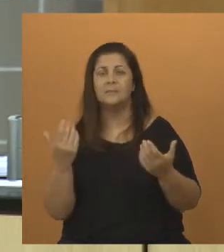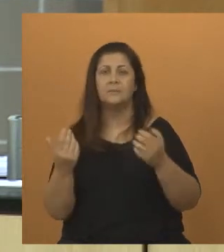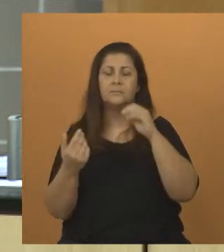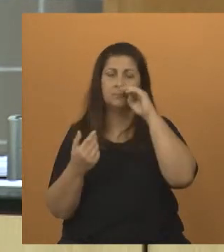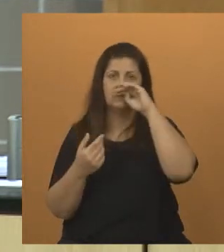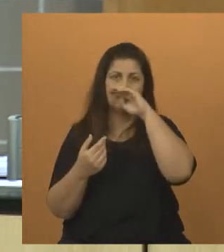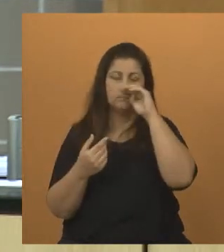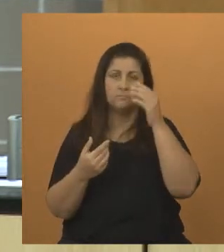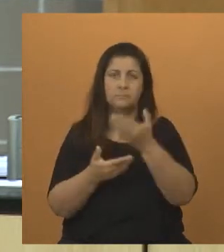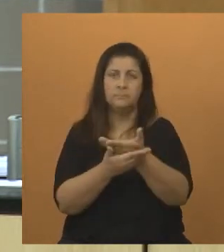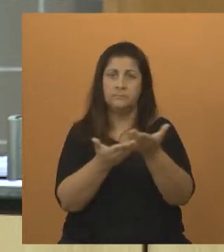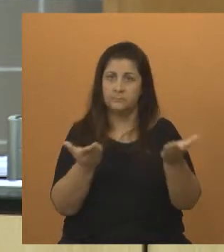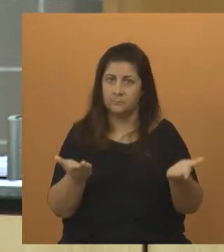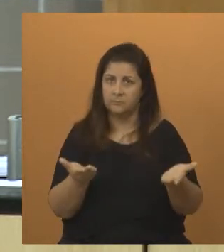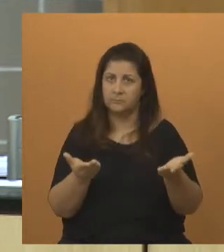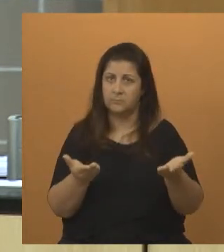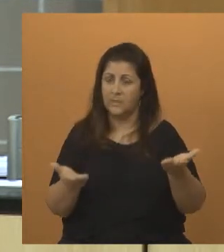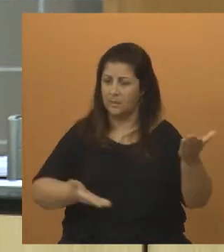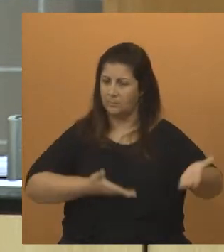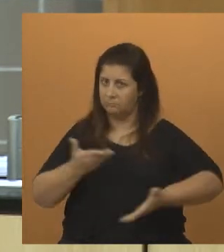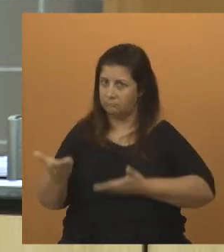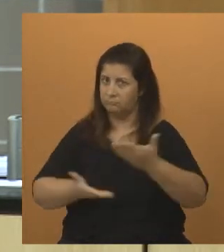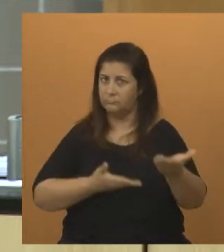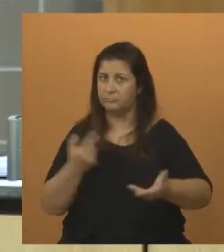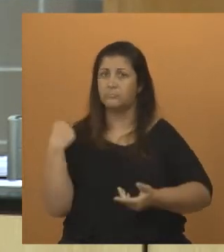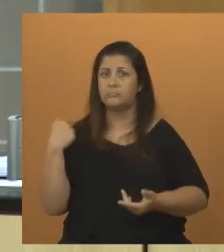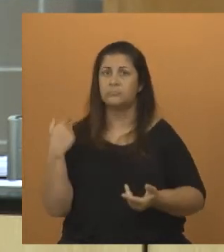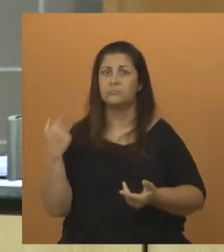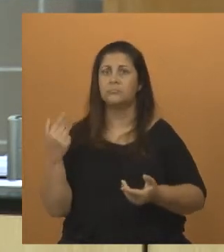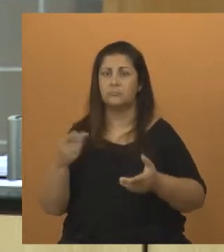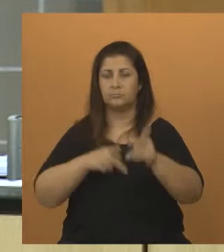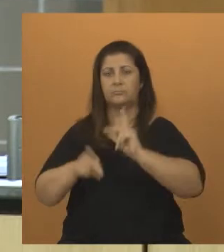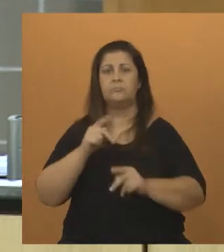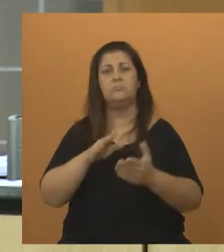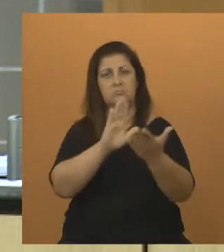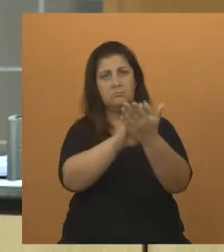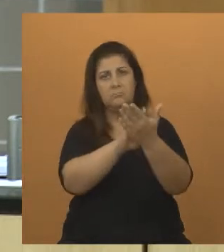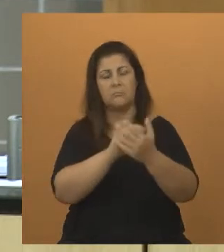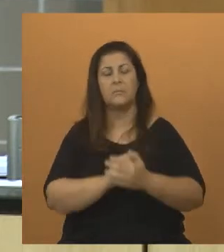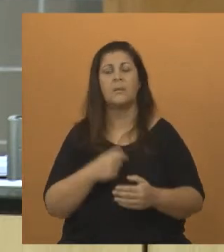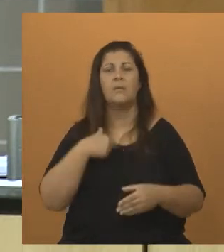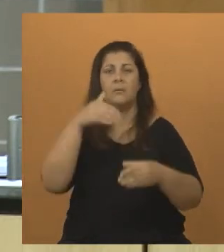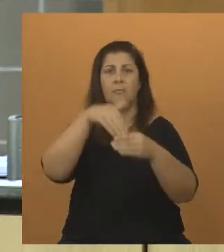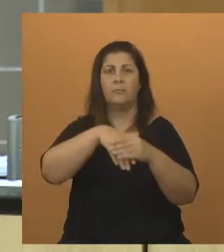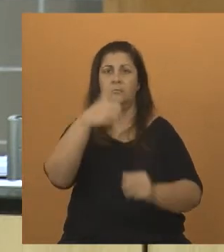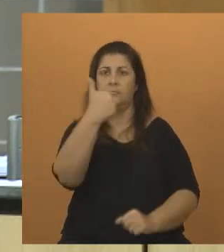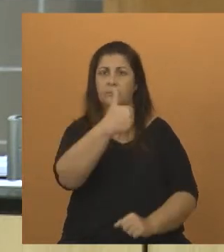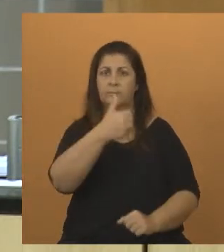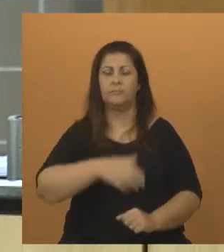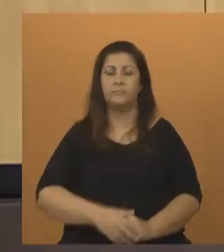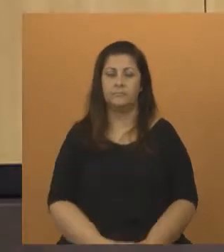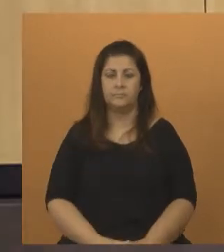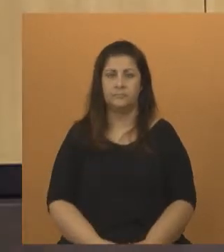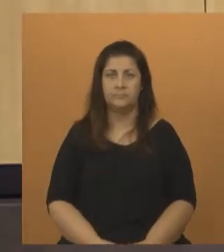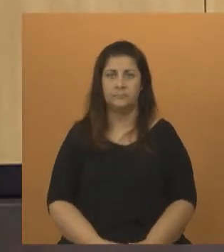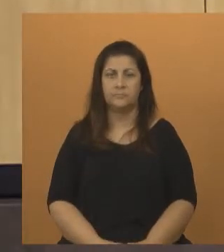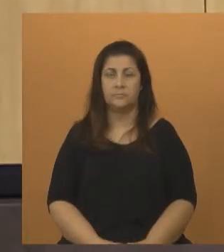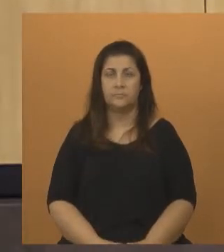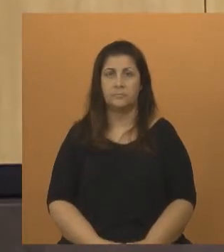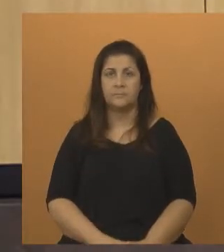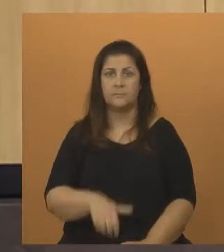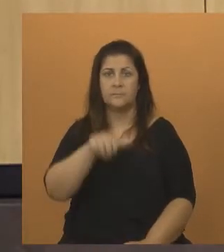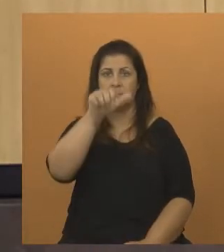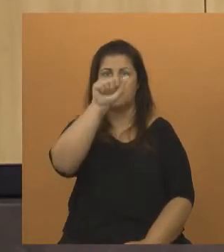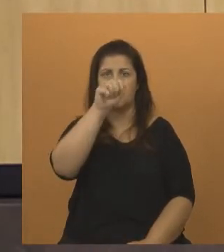prestadores de um serviço que é muito importante para a nossa população. Parabéns a vocês, meu voto é favorável. Como vota